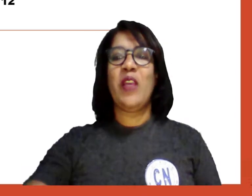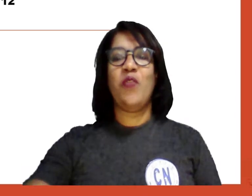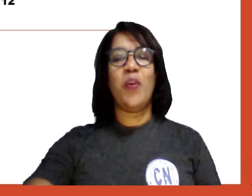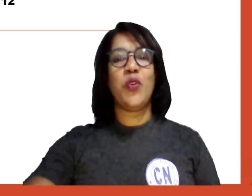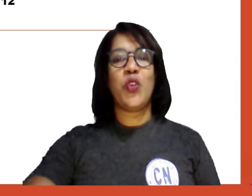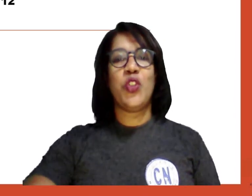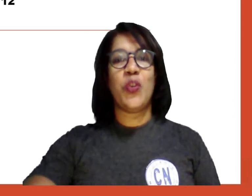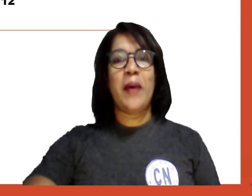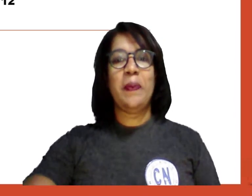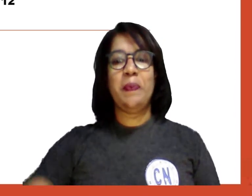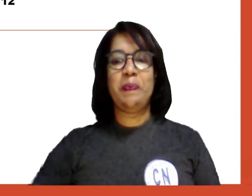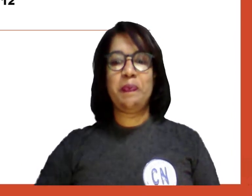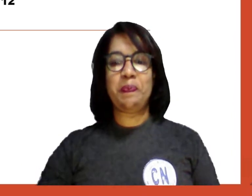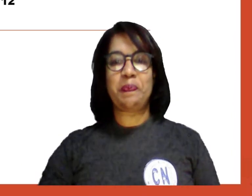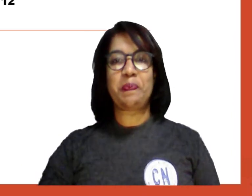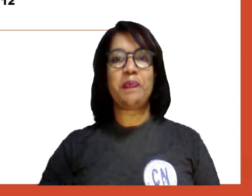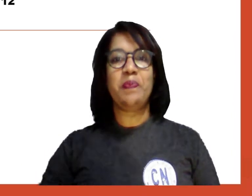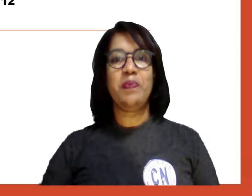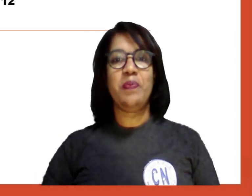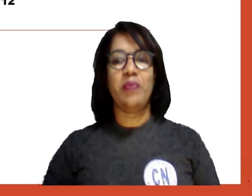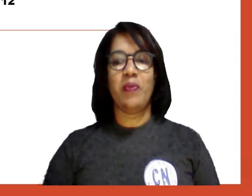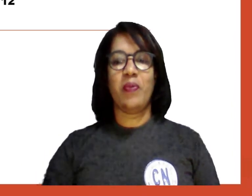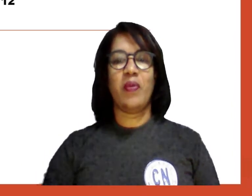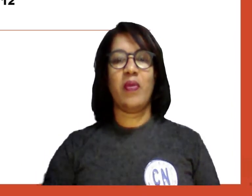ok? Vamos continuar?